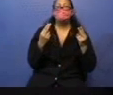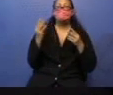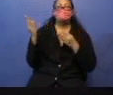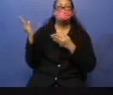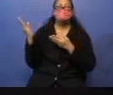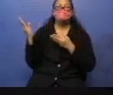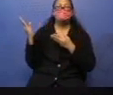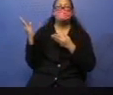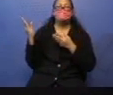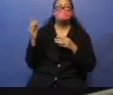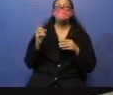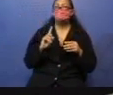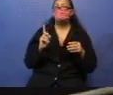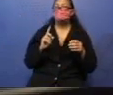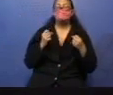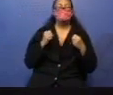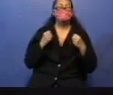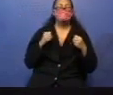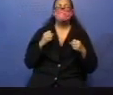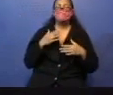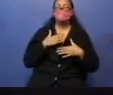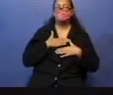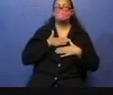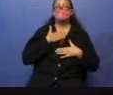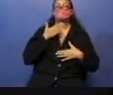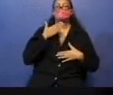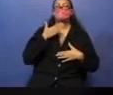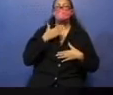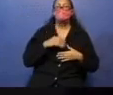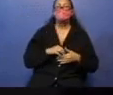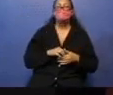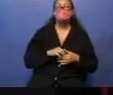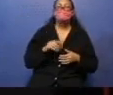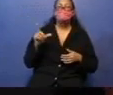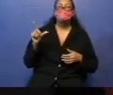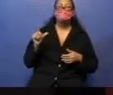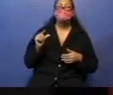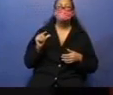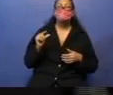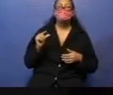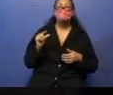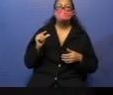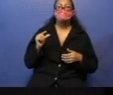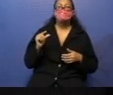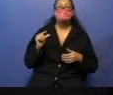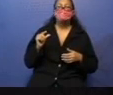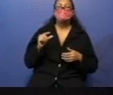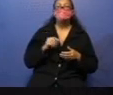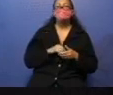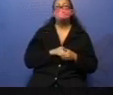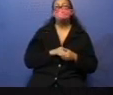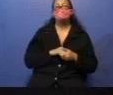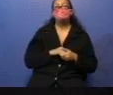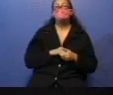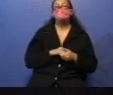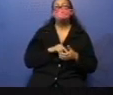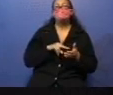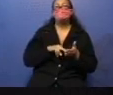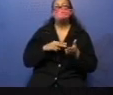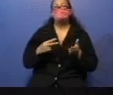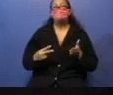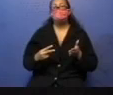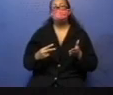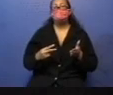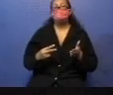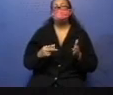se assustar. Desculpa, professora, pulei. Diminuindo a chance de escorregarmos. Então, da próxima vez